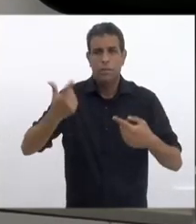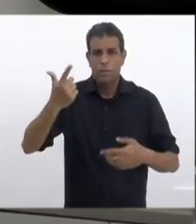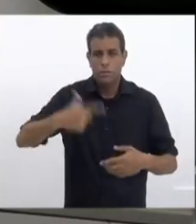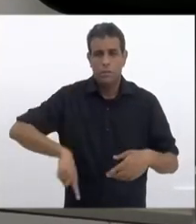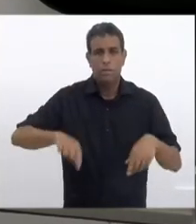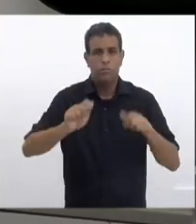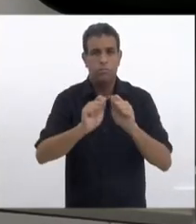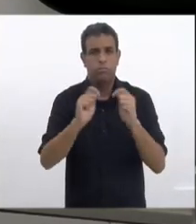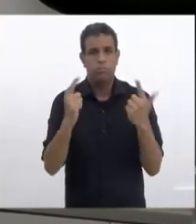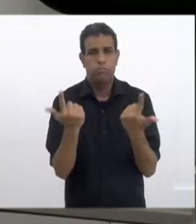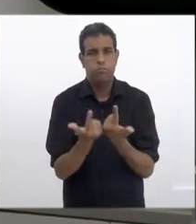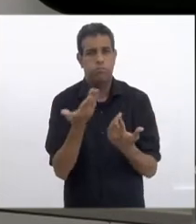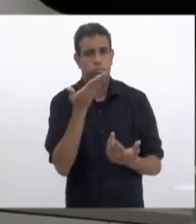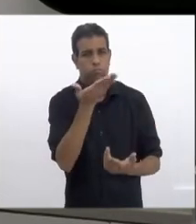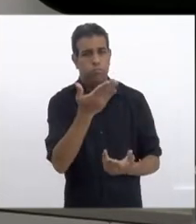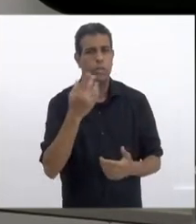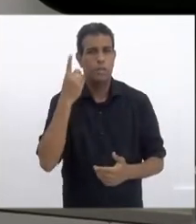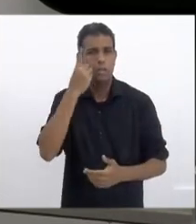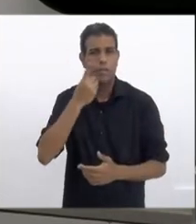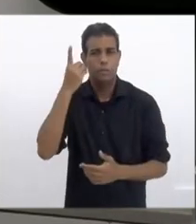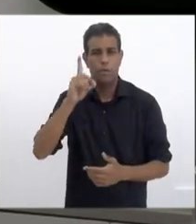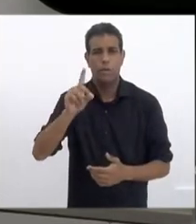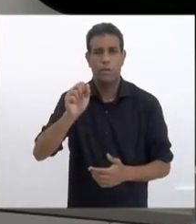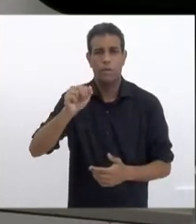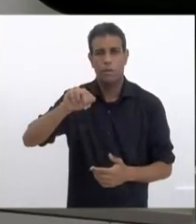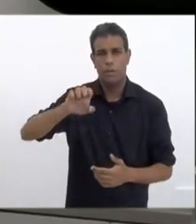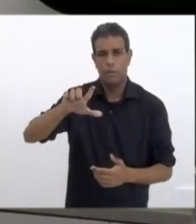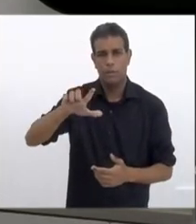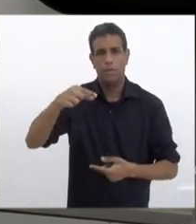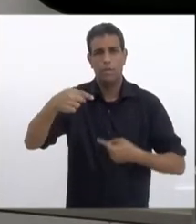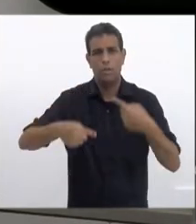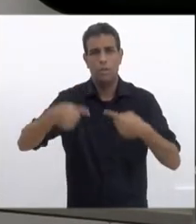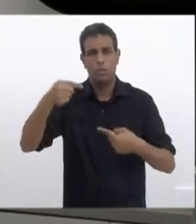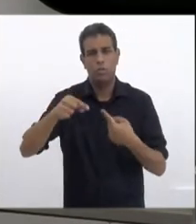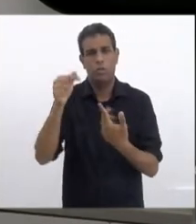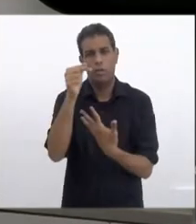deputado Daniel Liberão sempre, sempre traz essa discussão, e essa discussão ela é realmente